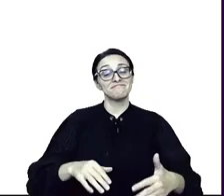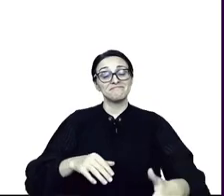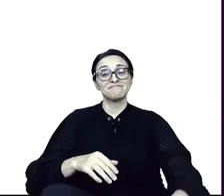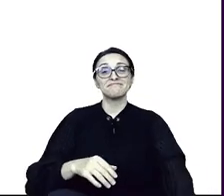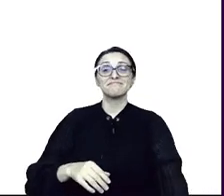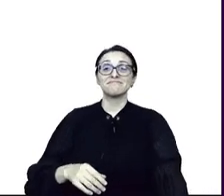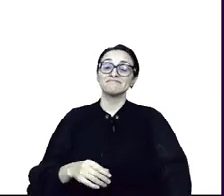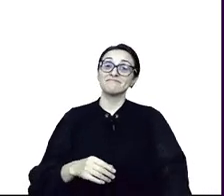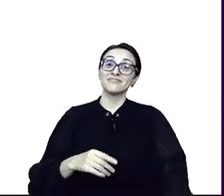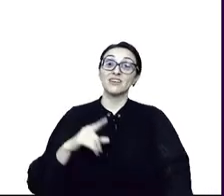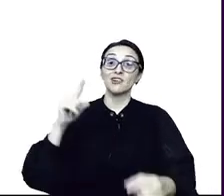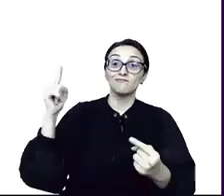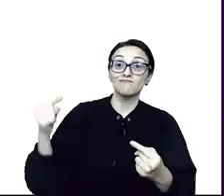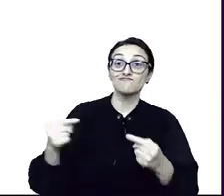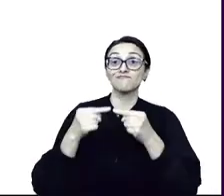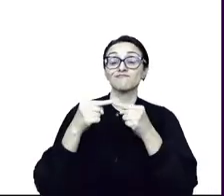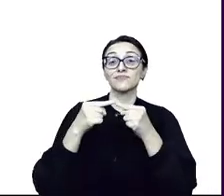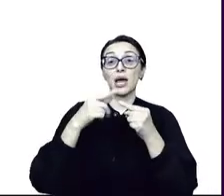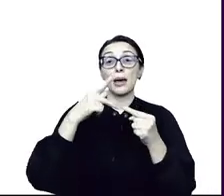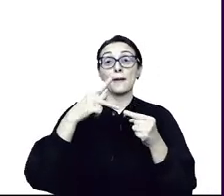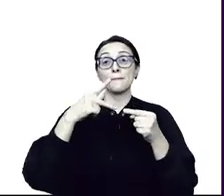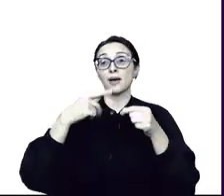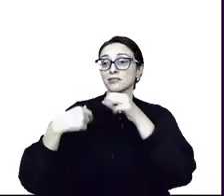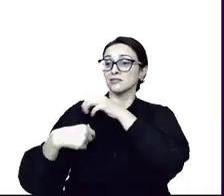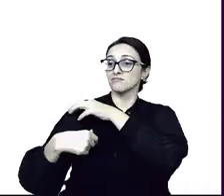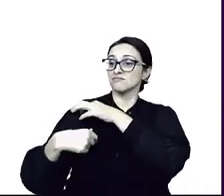prótese que eu vou pôr aqui. Zan,